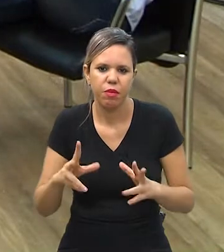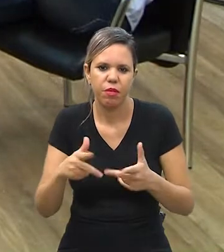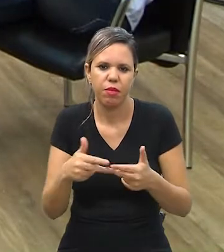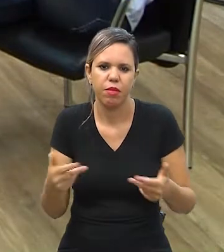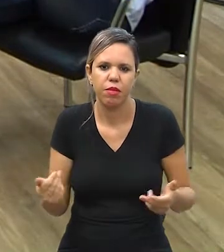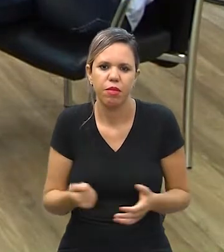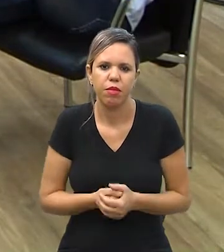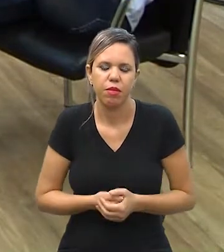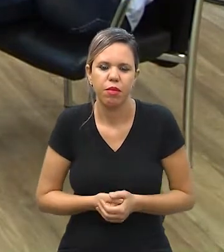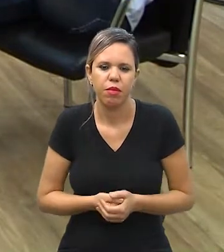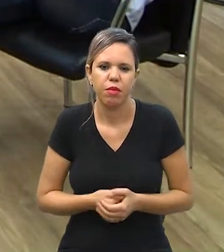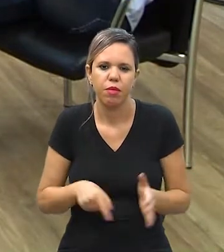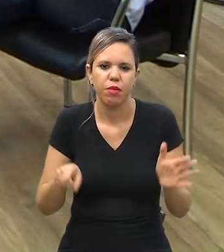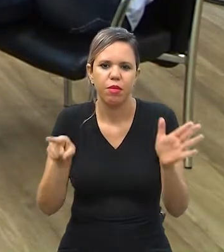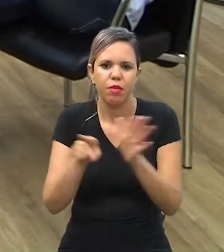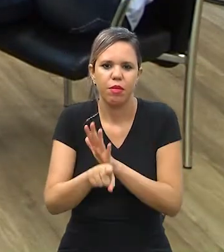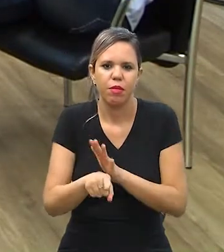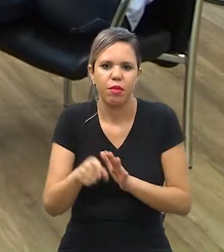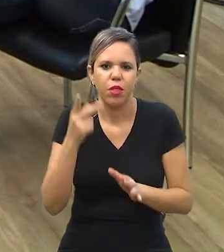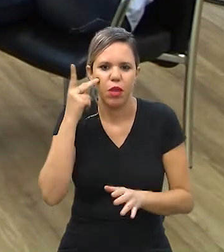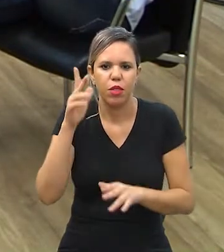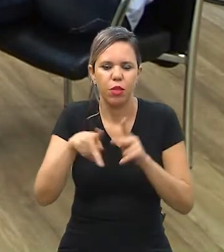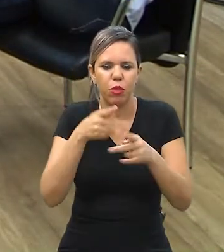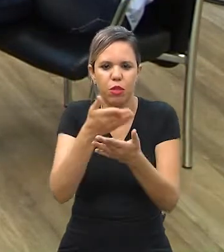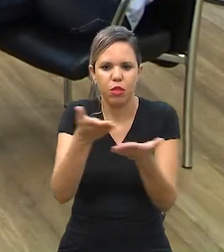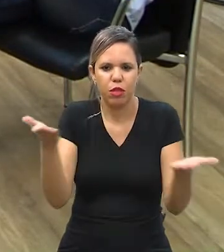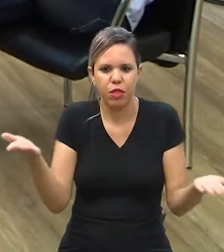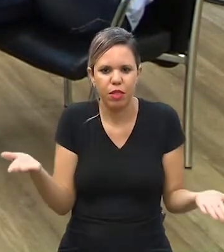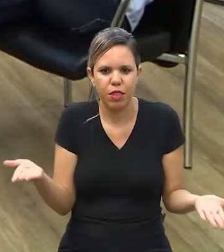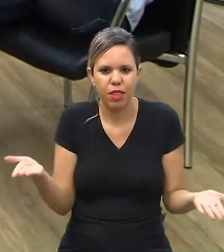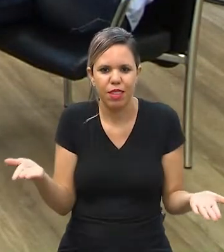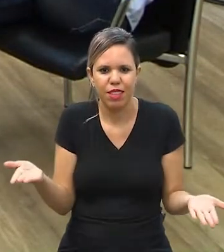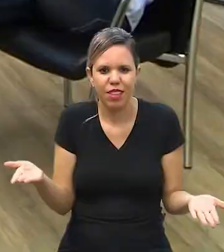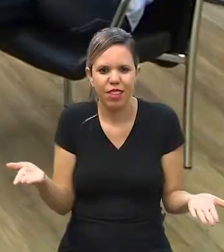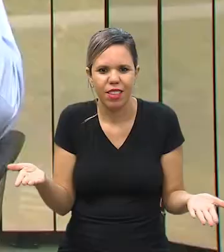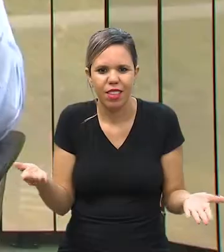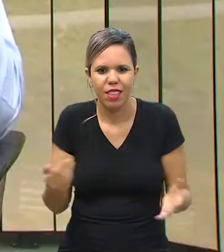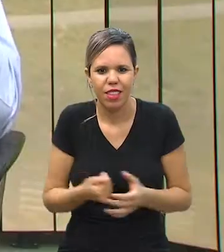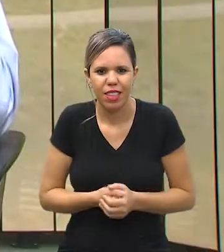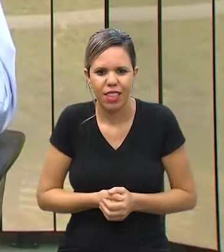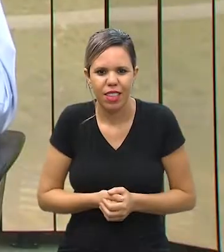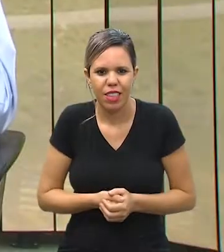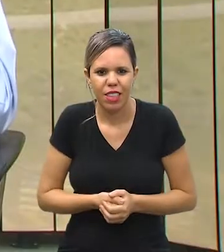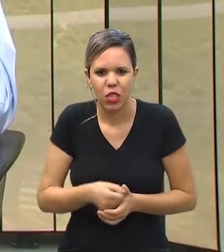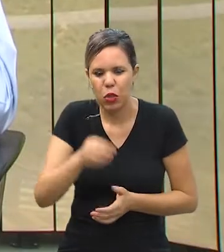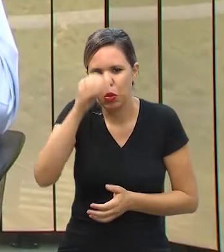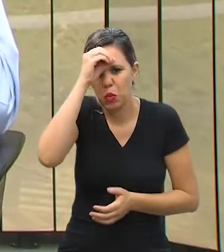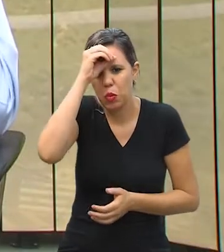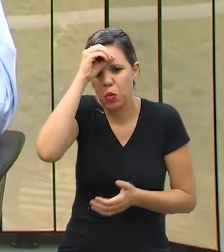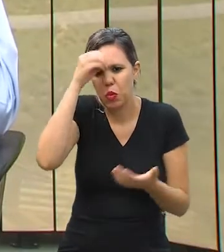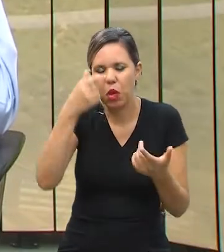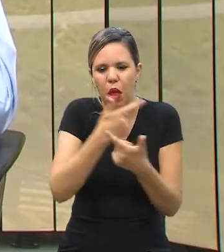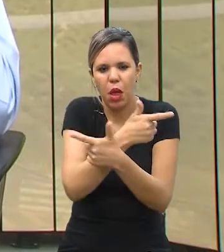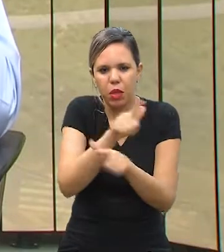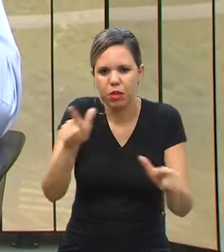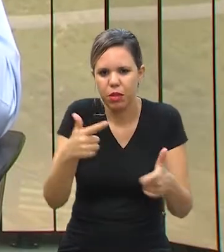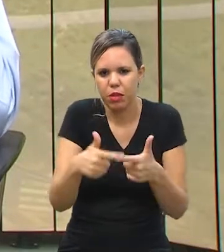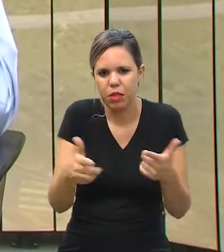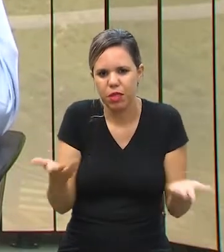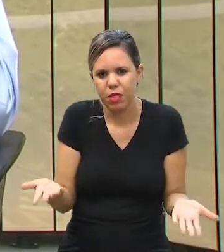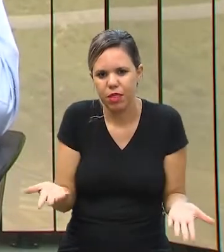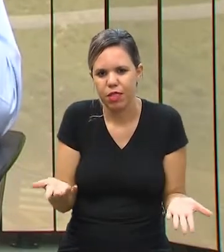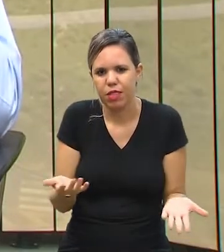Não, Gabriel, essa pergunta aqui eu acho que a população aí vai acabar ficando... sem saber, porque eu não